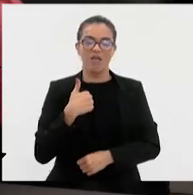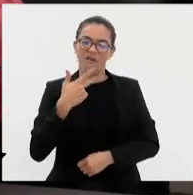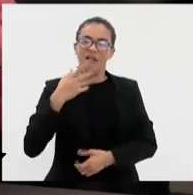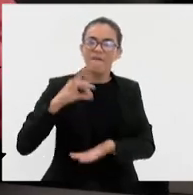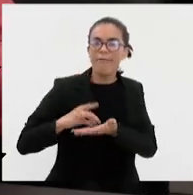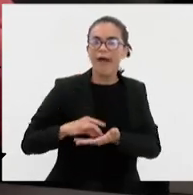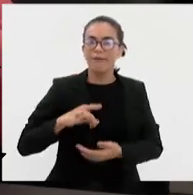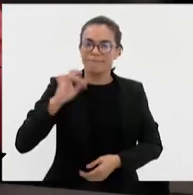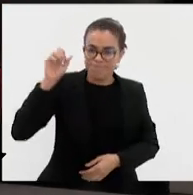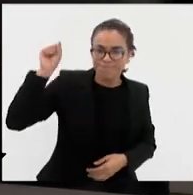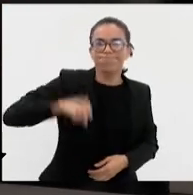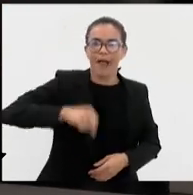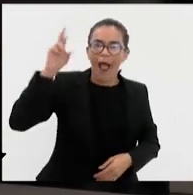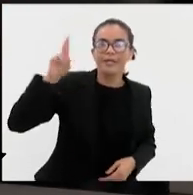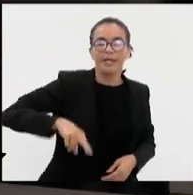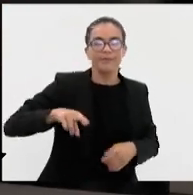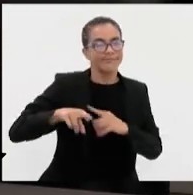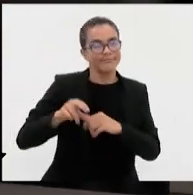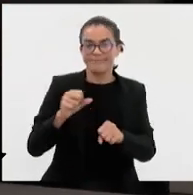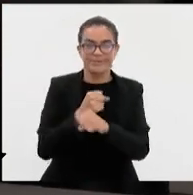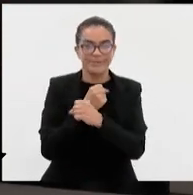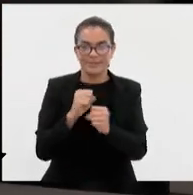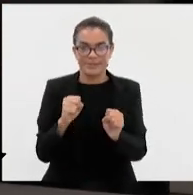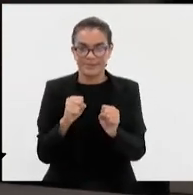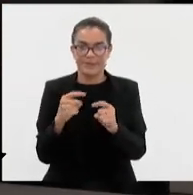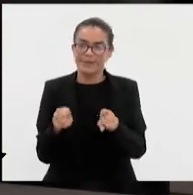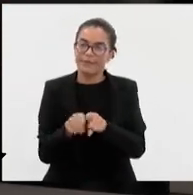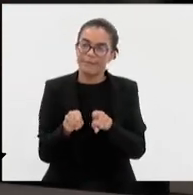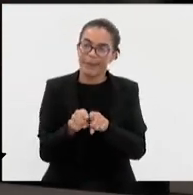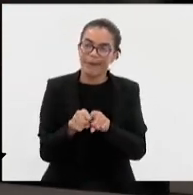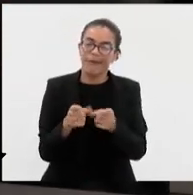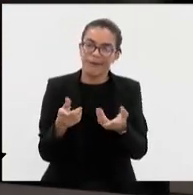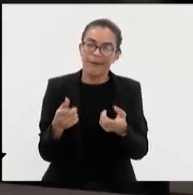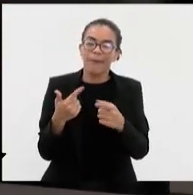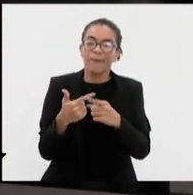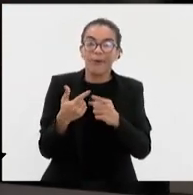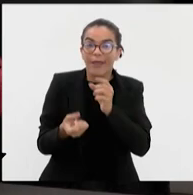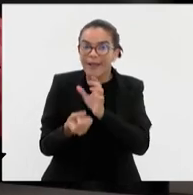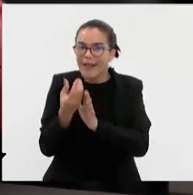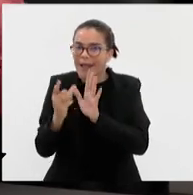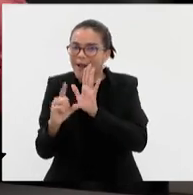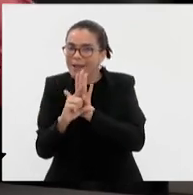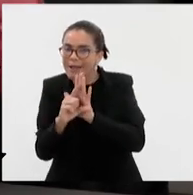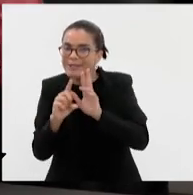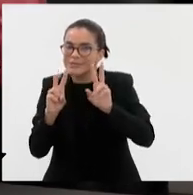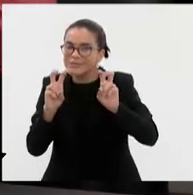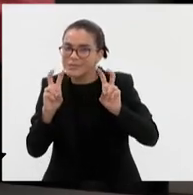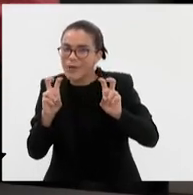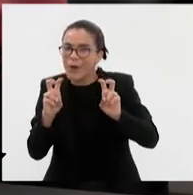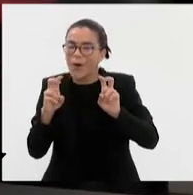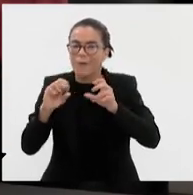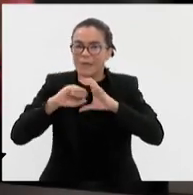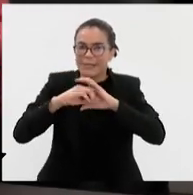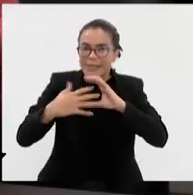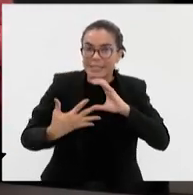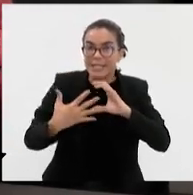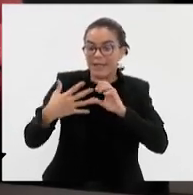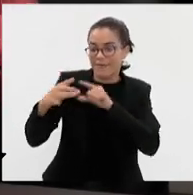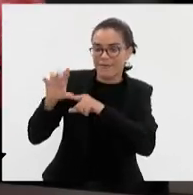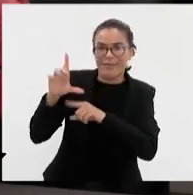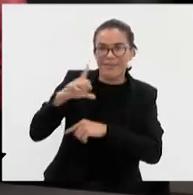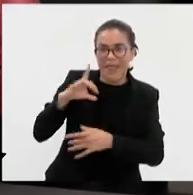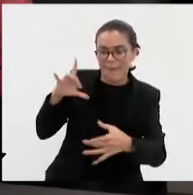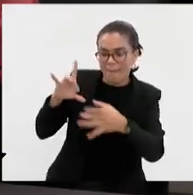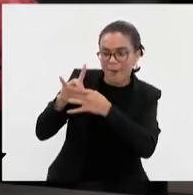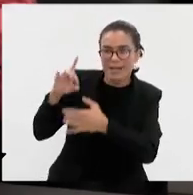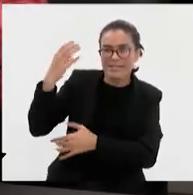tem que fazer e ter a capacidade de legislar sobre também critérios que são científicos